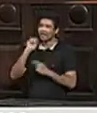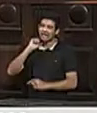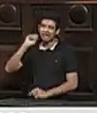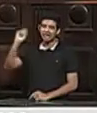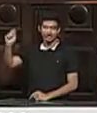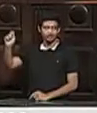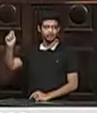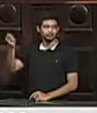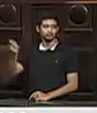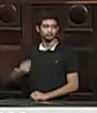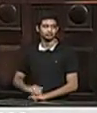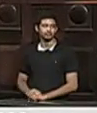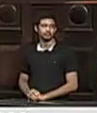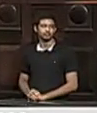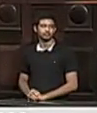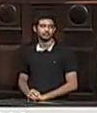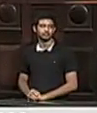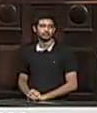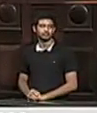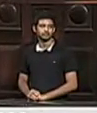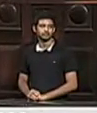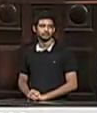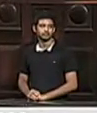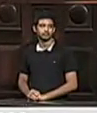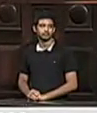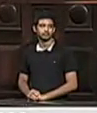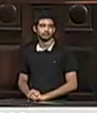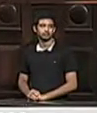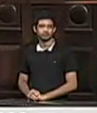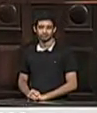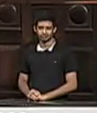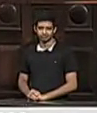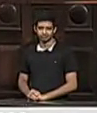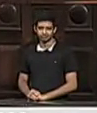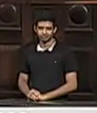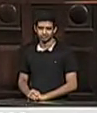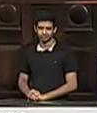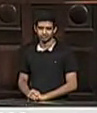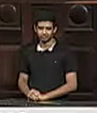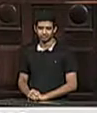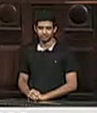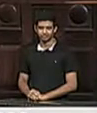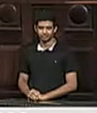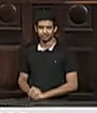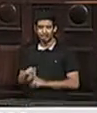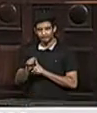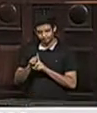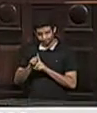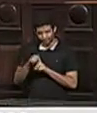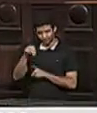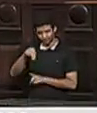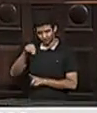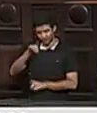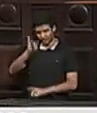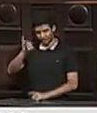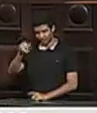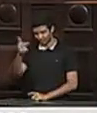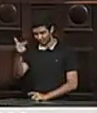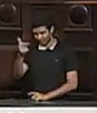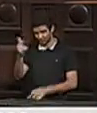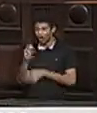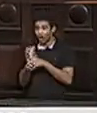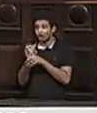de Humanidade de Campos, que em novembro, 22 de novembro, vai fazer 137